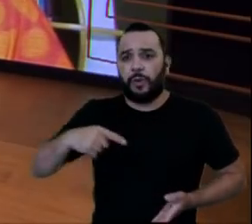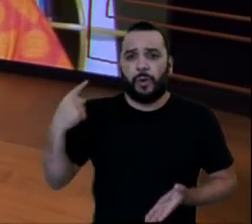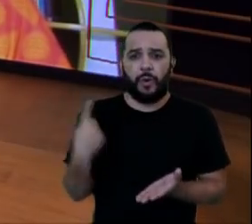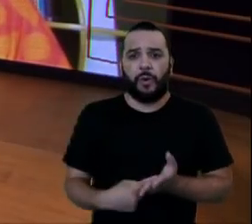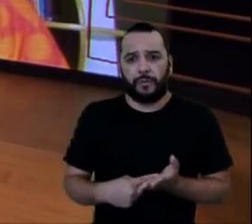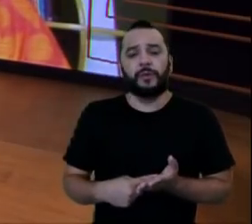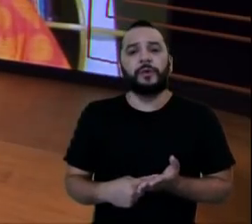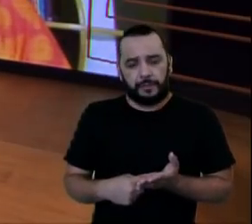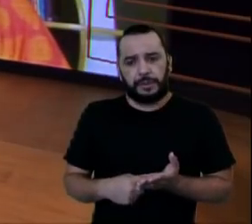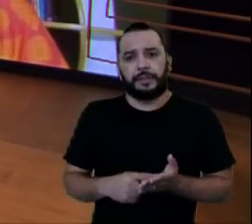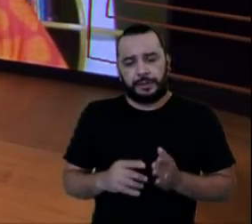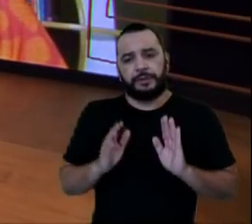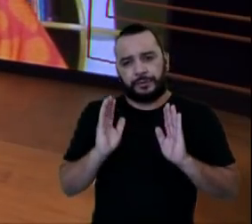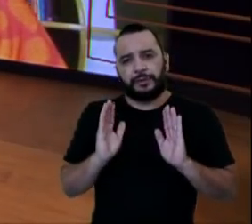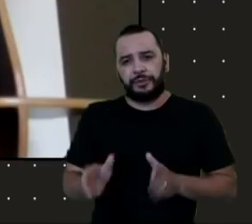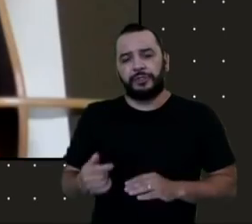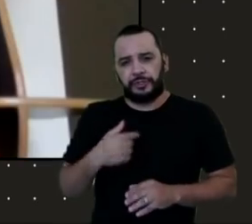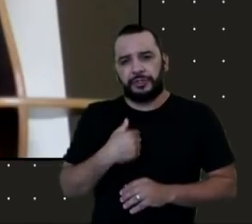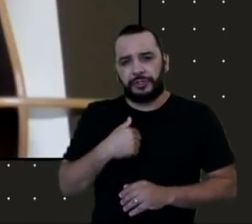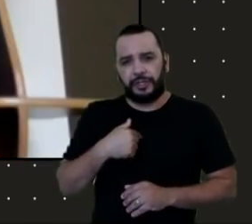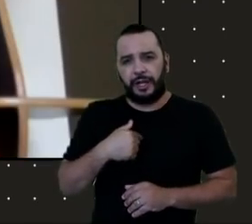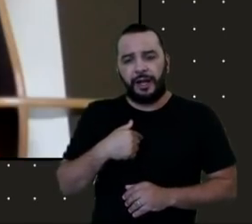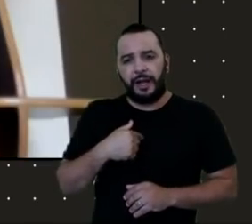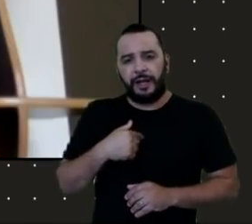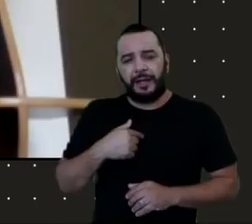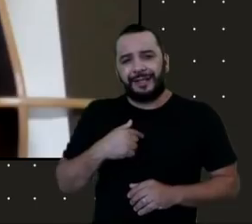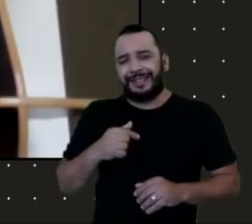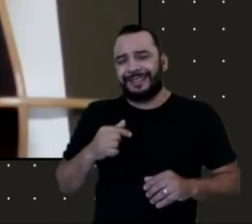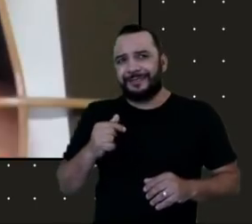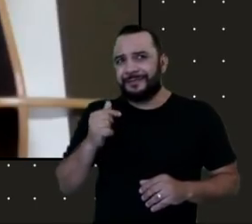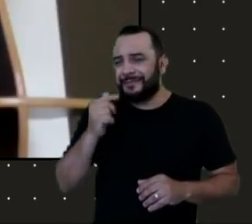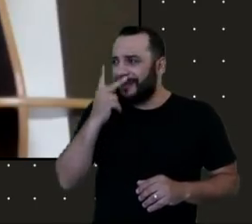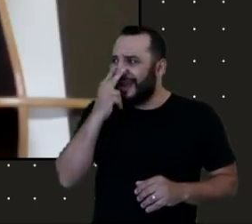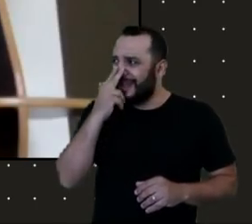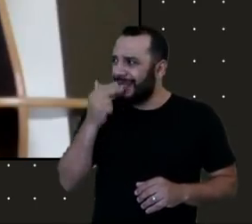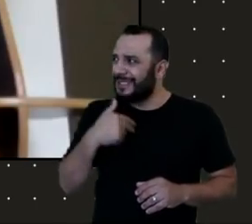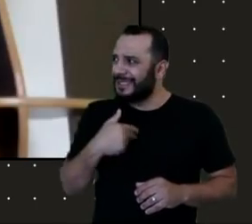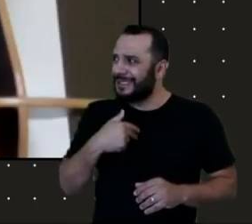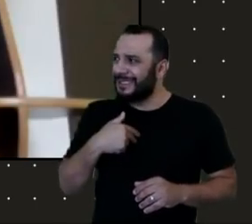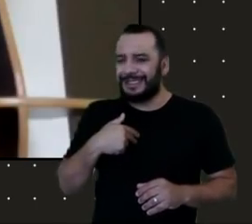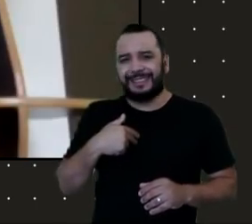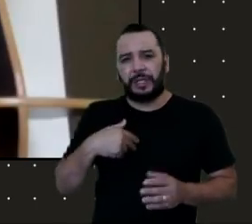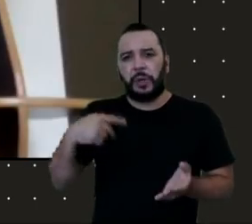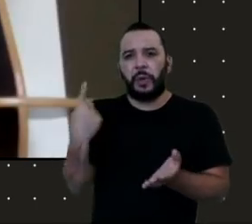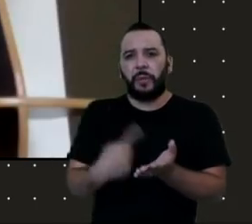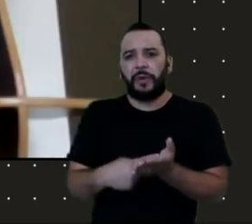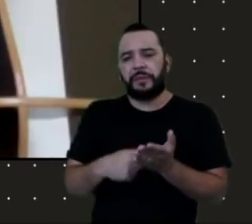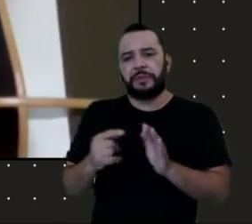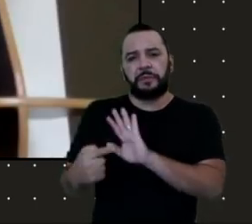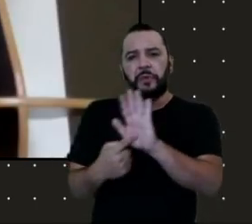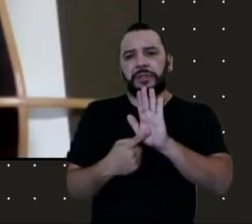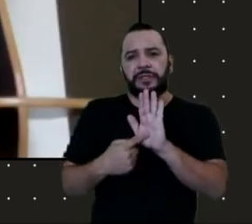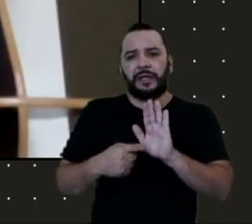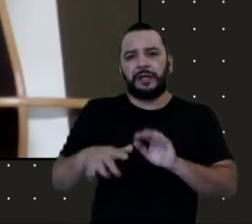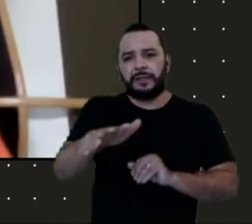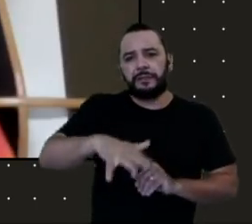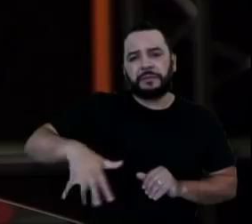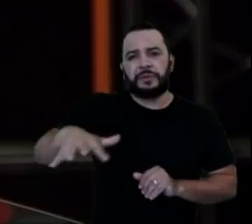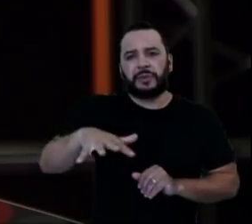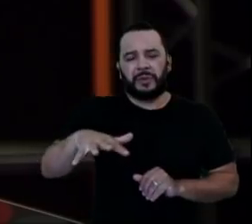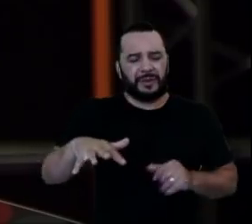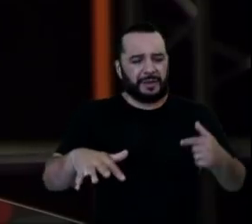demais para a imagem da moça que está fazendo a novela das 9, sabe? Então, eu entendi que, de